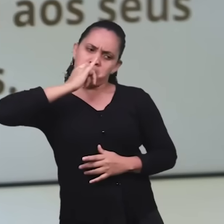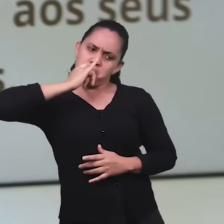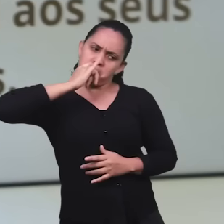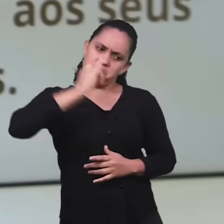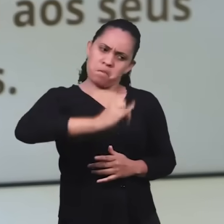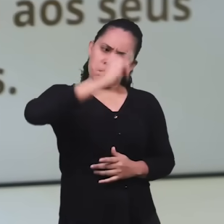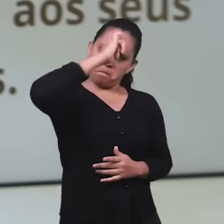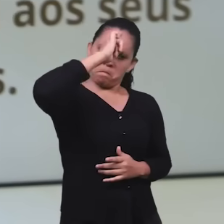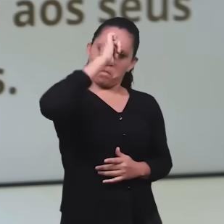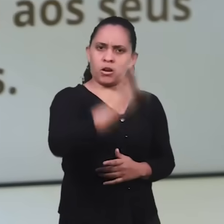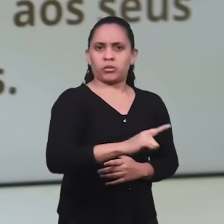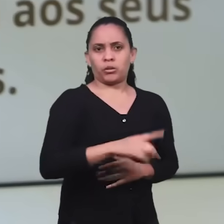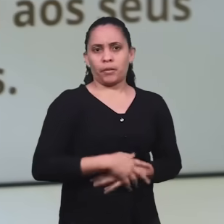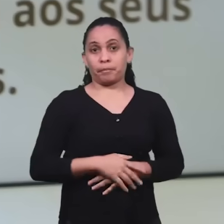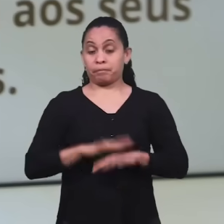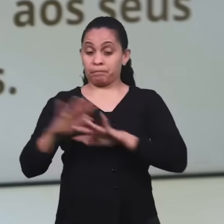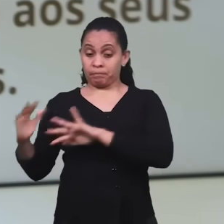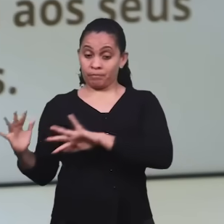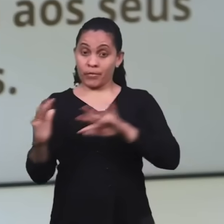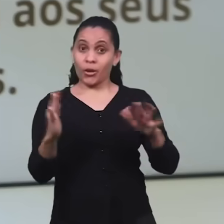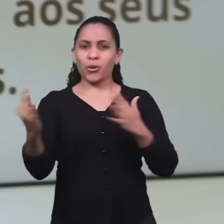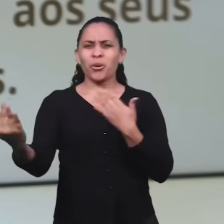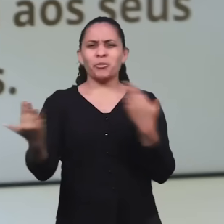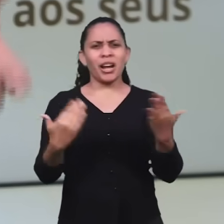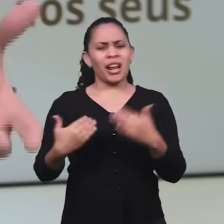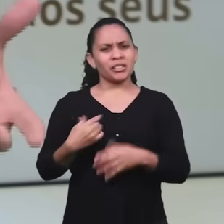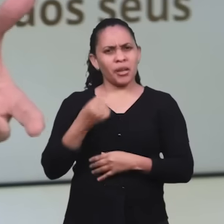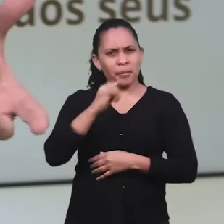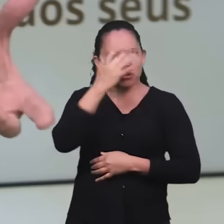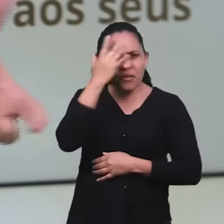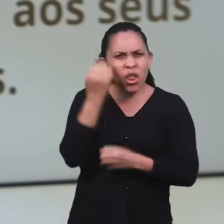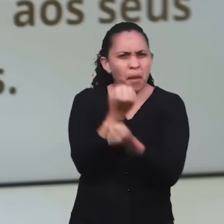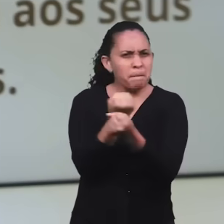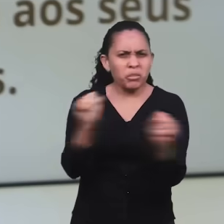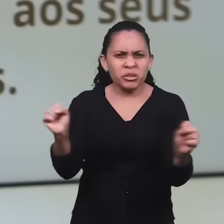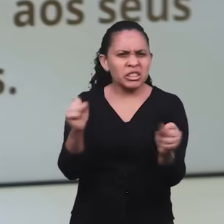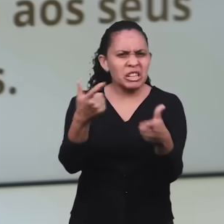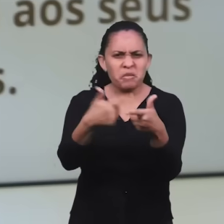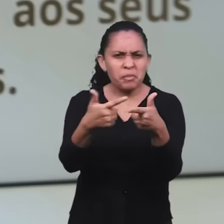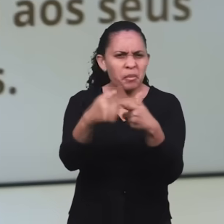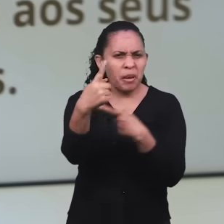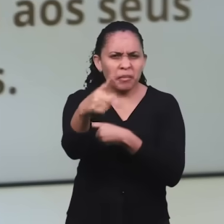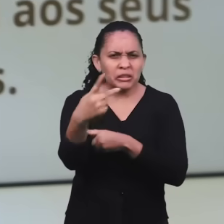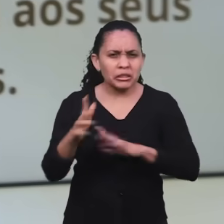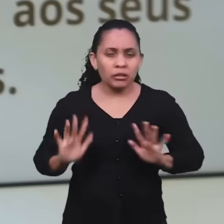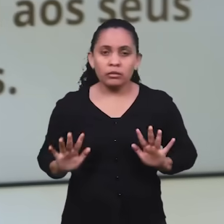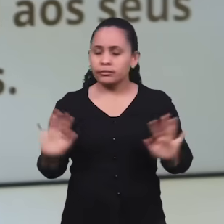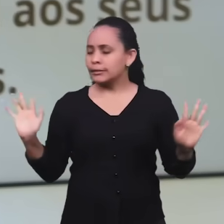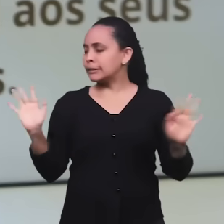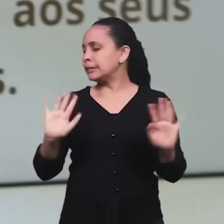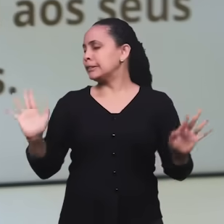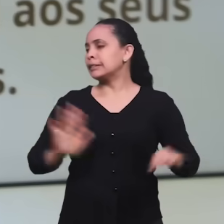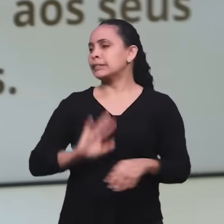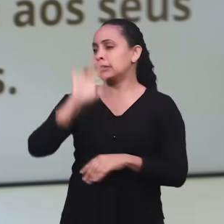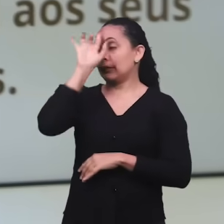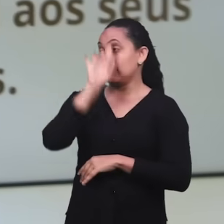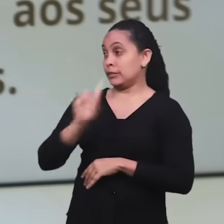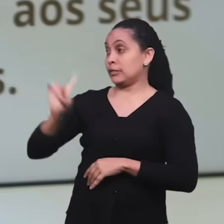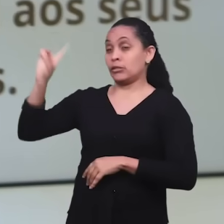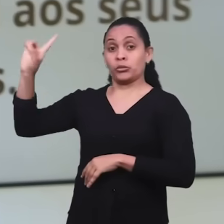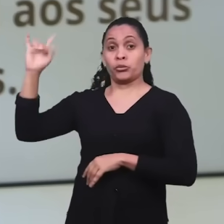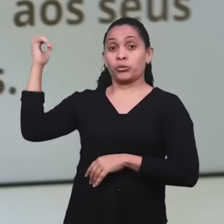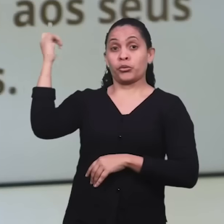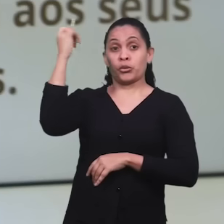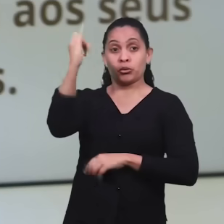nenhum problema, aquilo que te disseram é impossível, não há o que fazer, nada é maior do